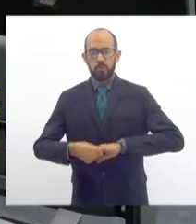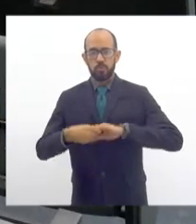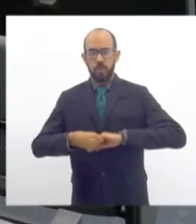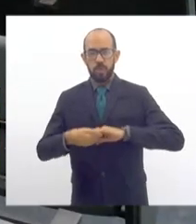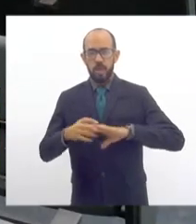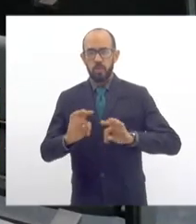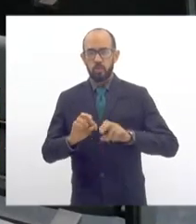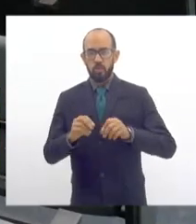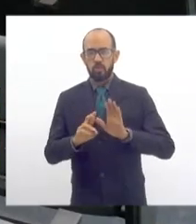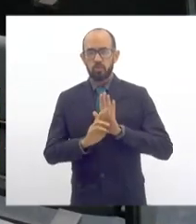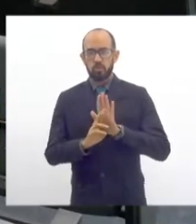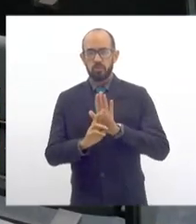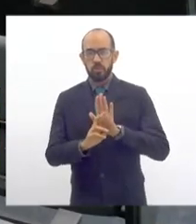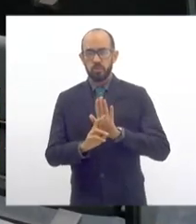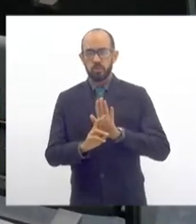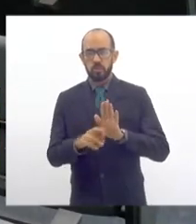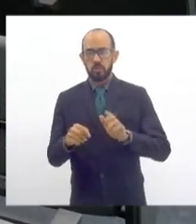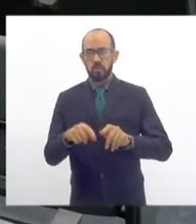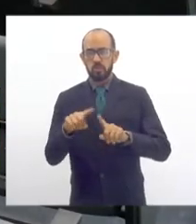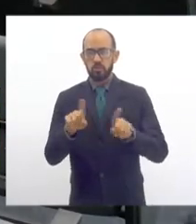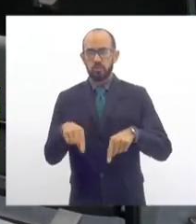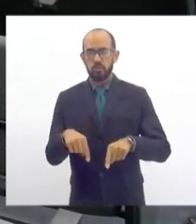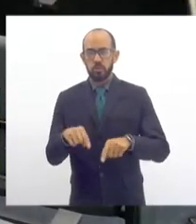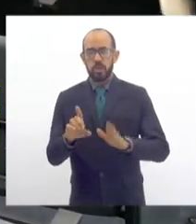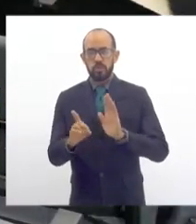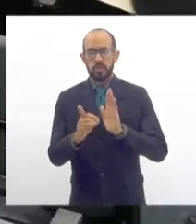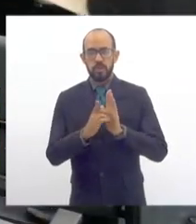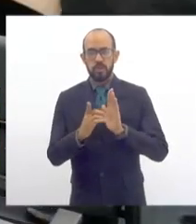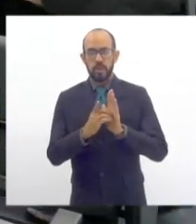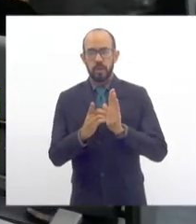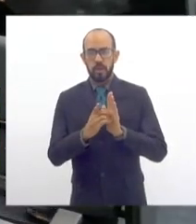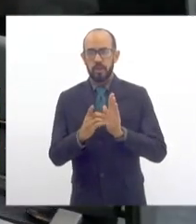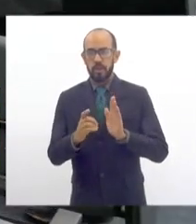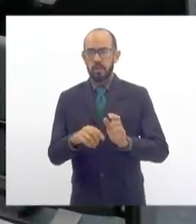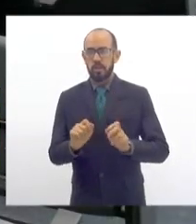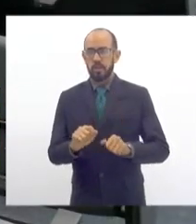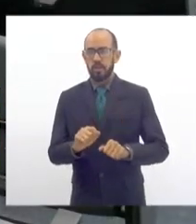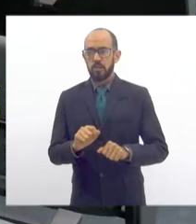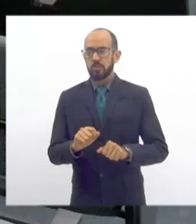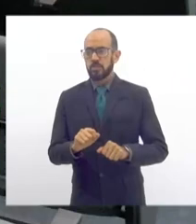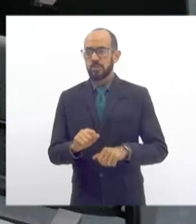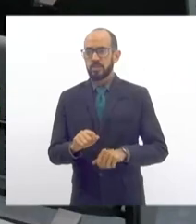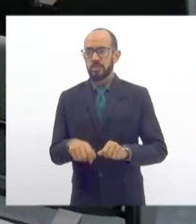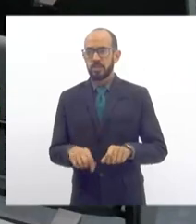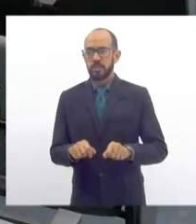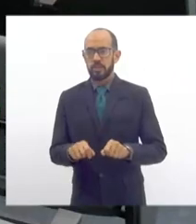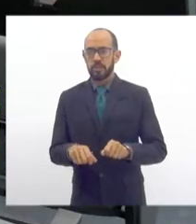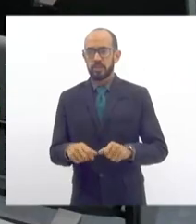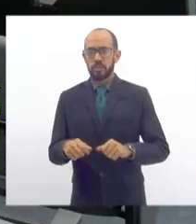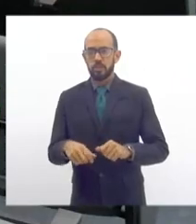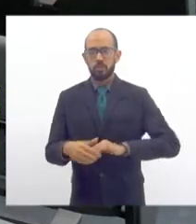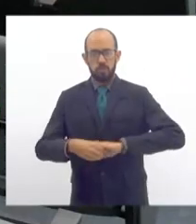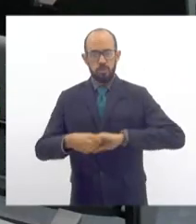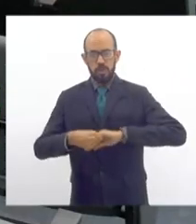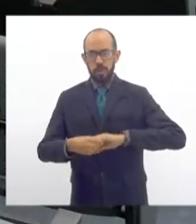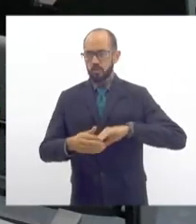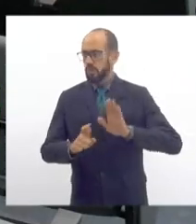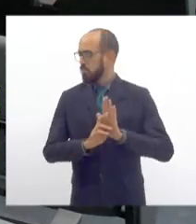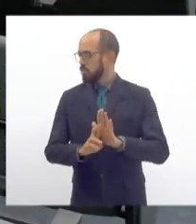representações dos servidores do DETRAN. Saudar aqui os representantes do DETRAN